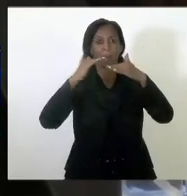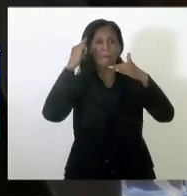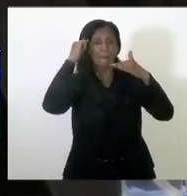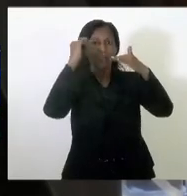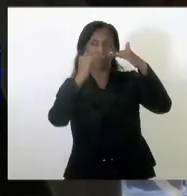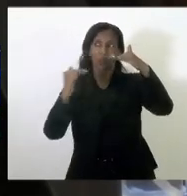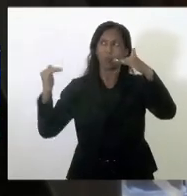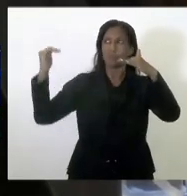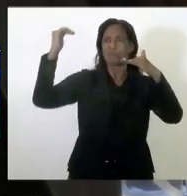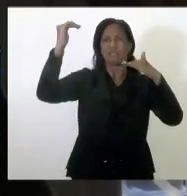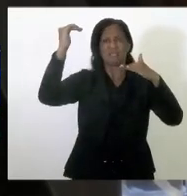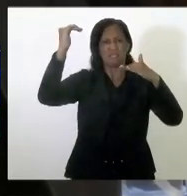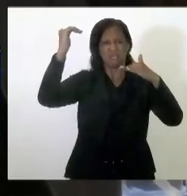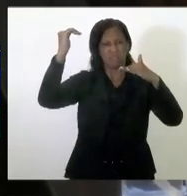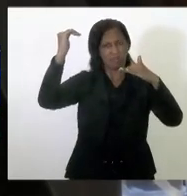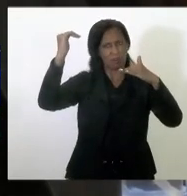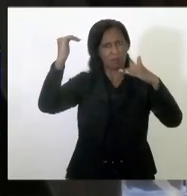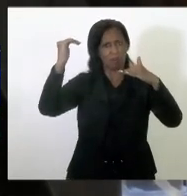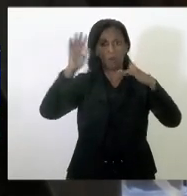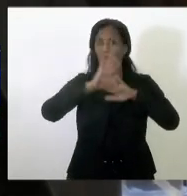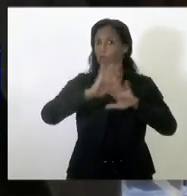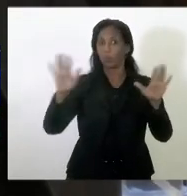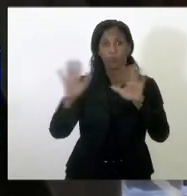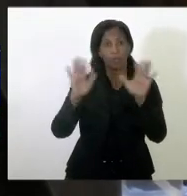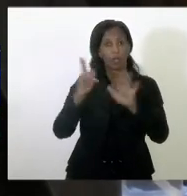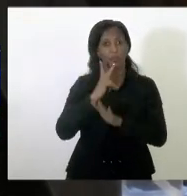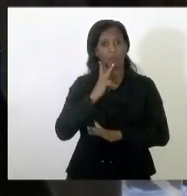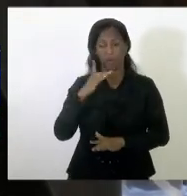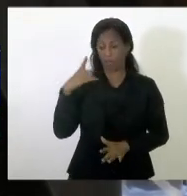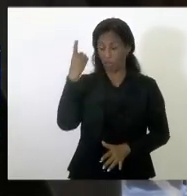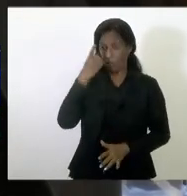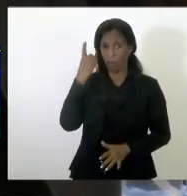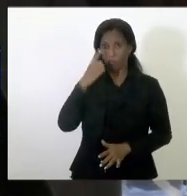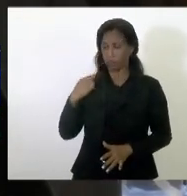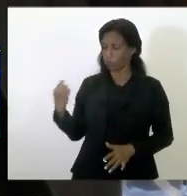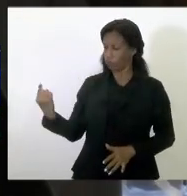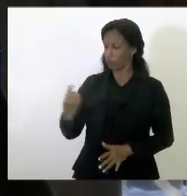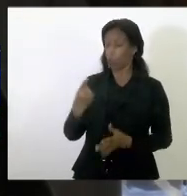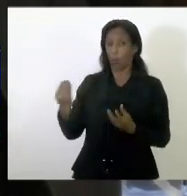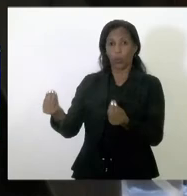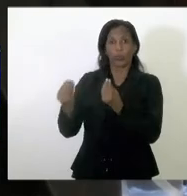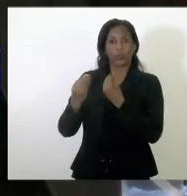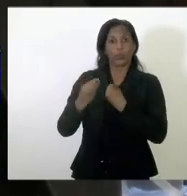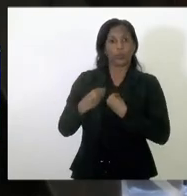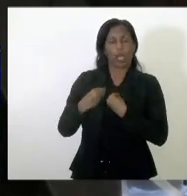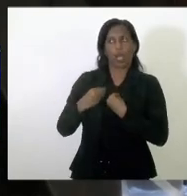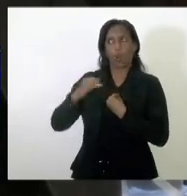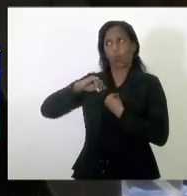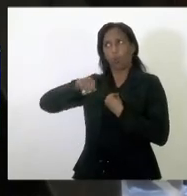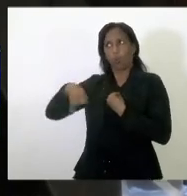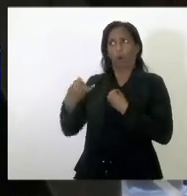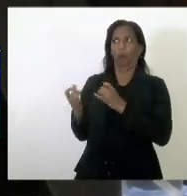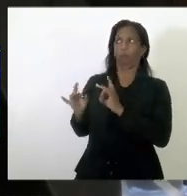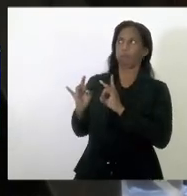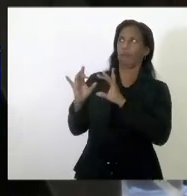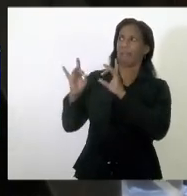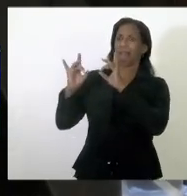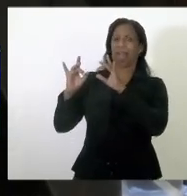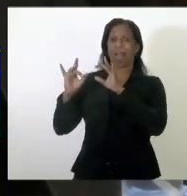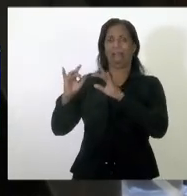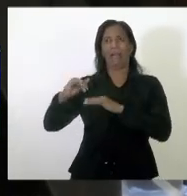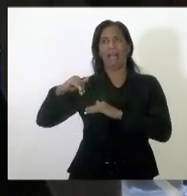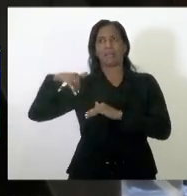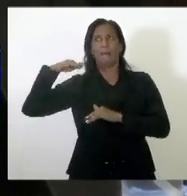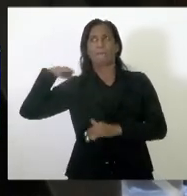poderes constituídos. Eu não quero dizer que o fato de sermos deputados aqui nos dá uma condição especial, acima do bem e do